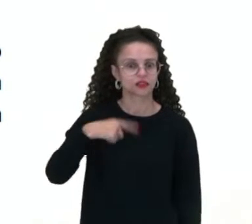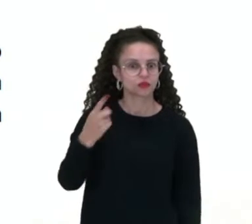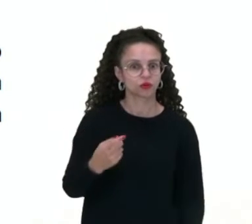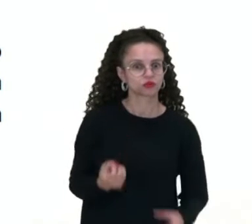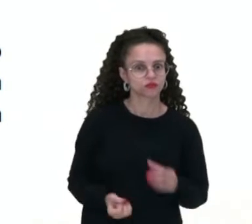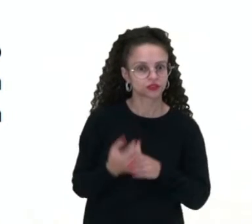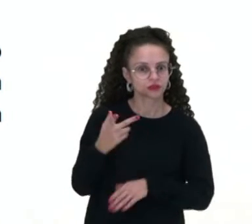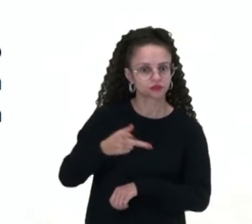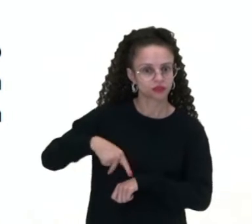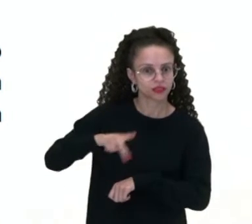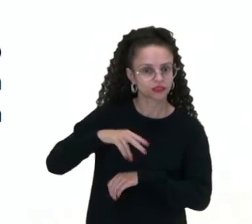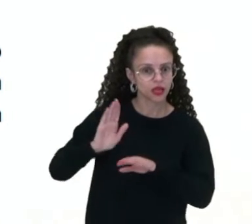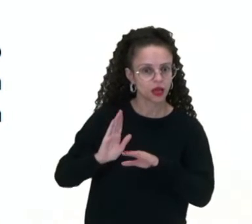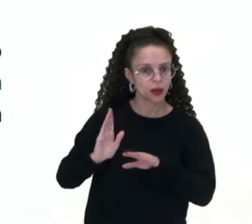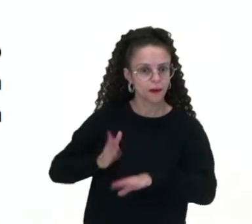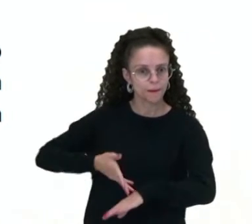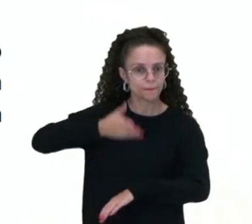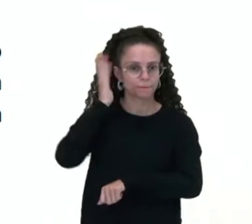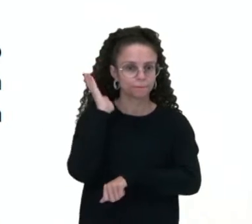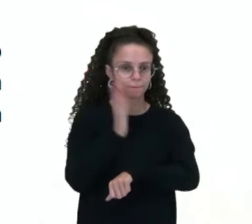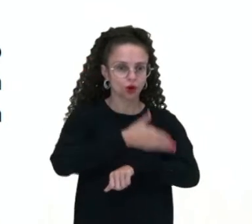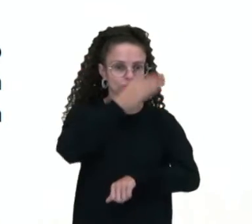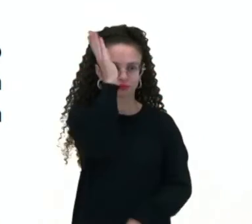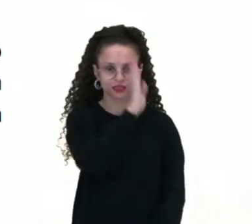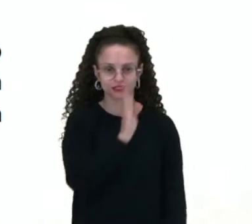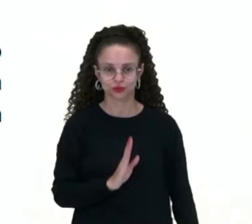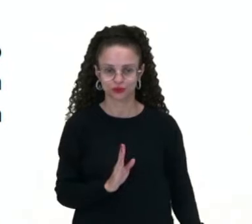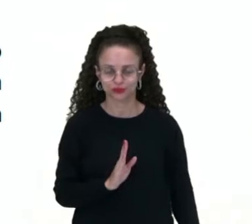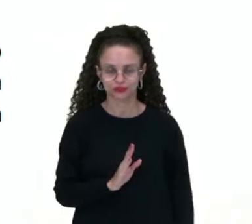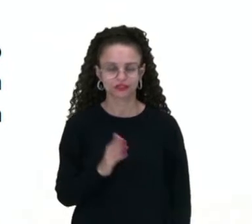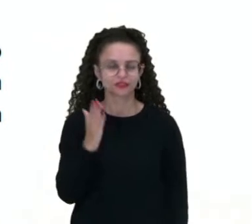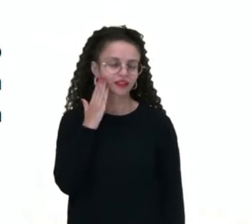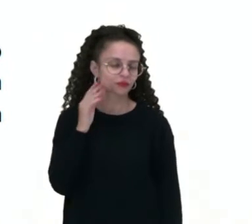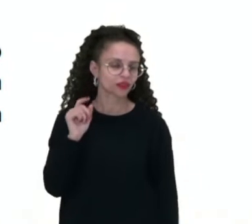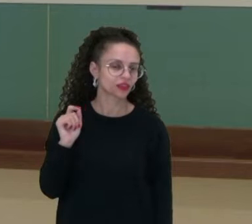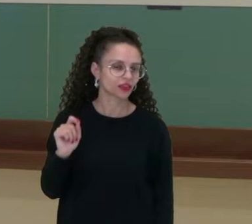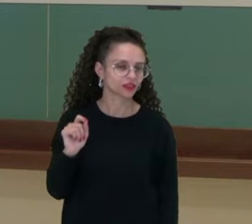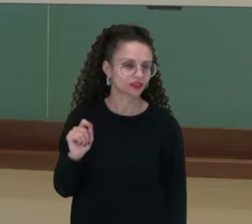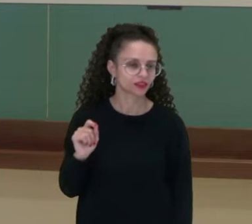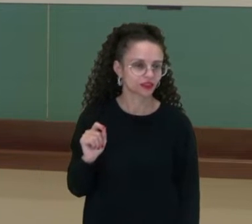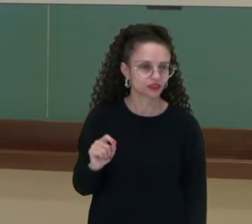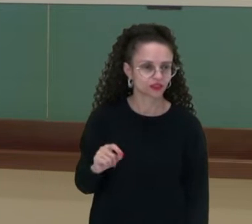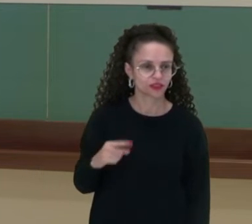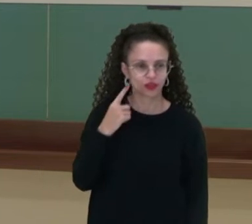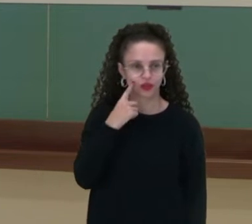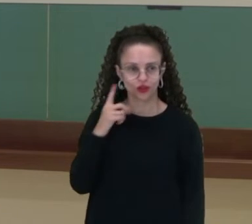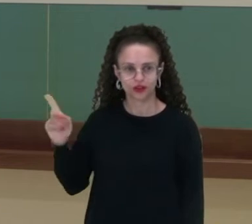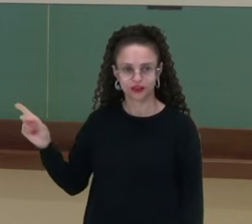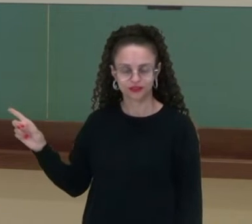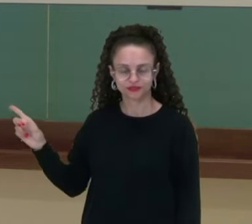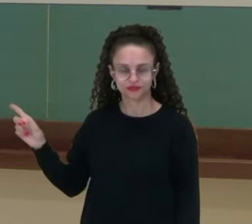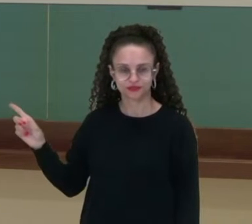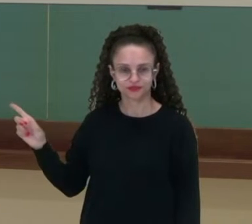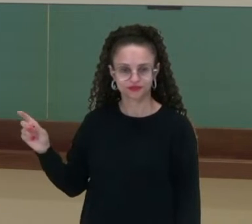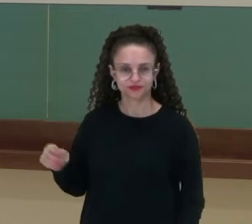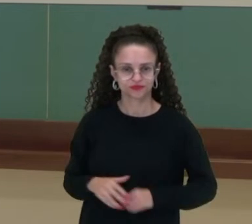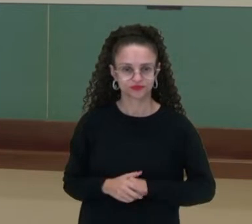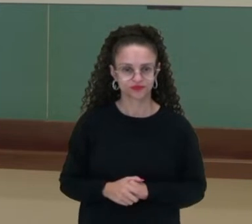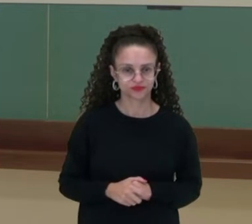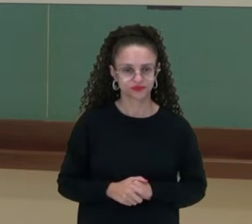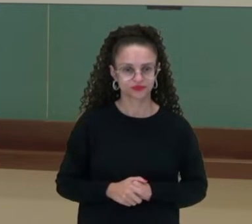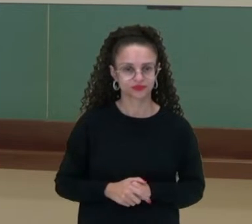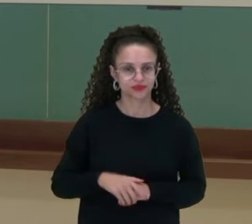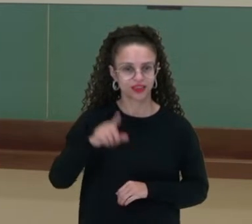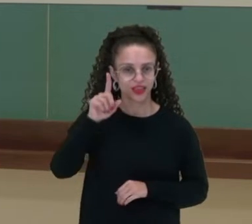passar o Brasil aí na questão de população. Você sabe que país é esse? Repare no mapa, né? O Paquistão.